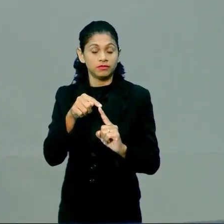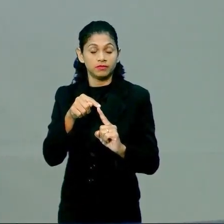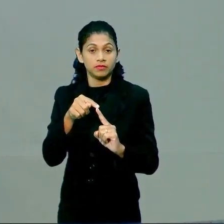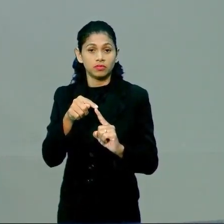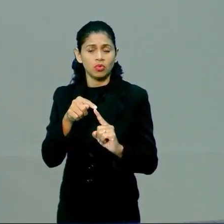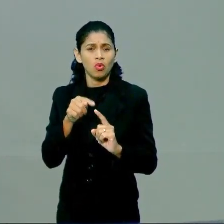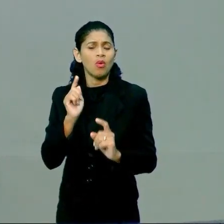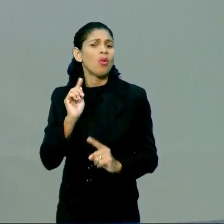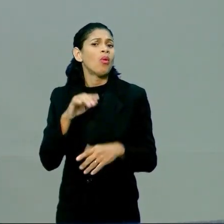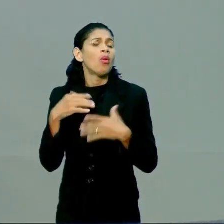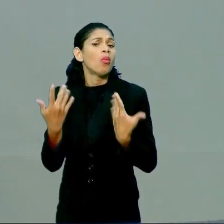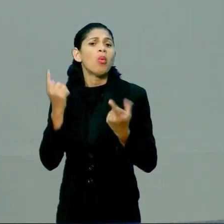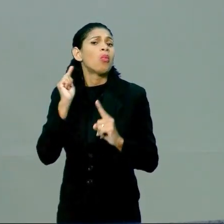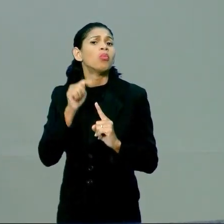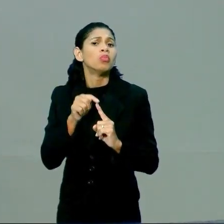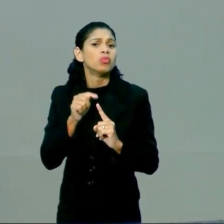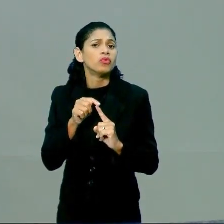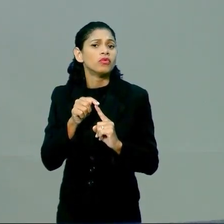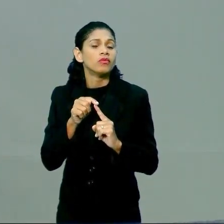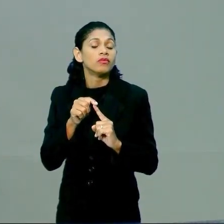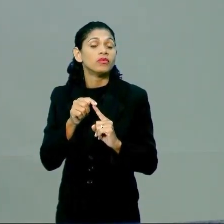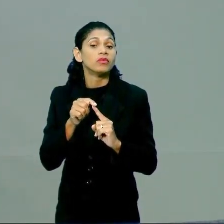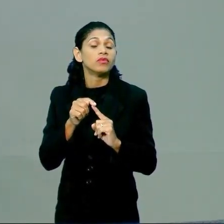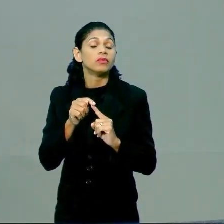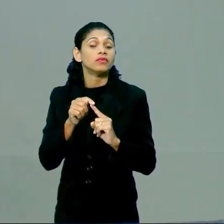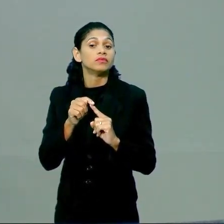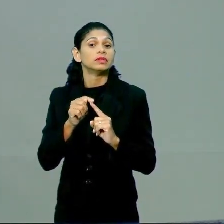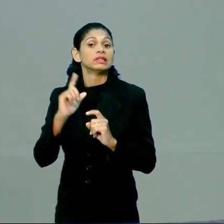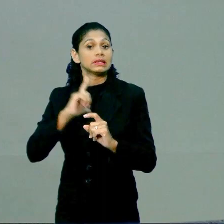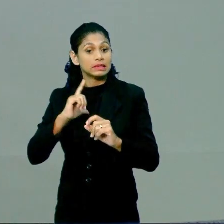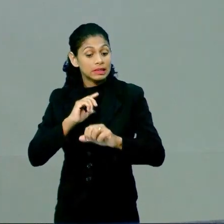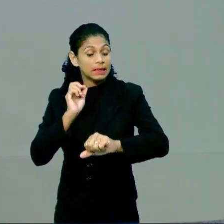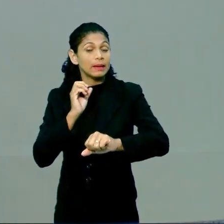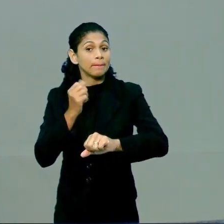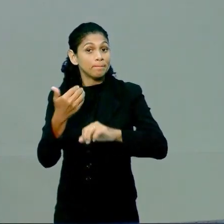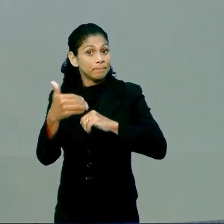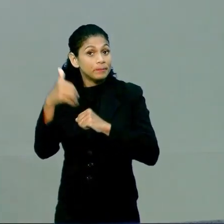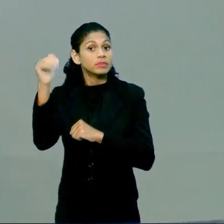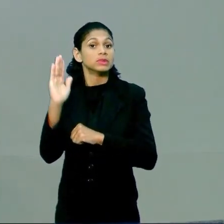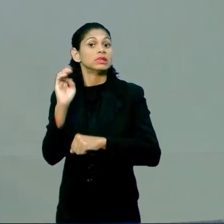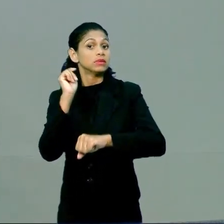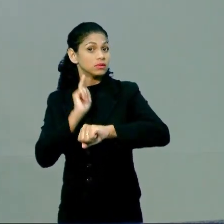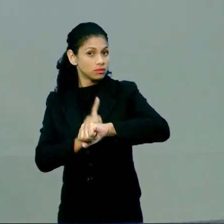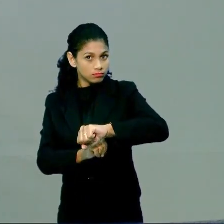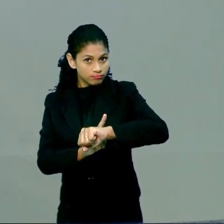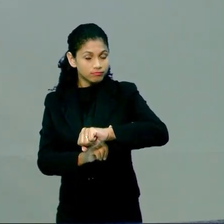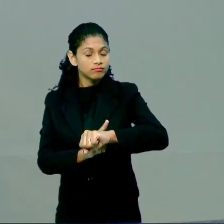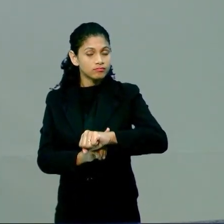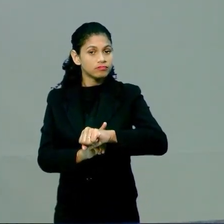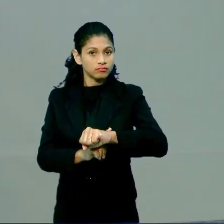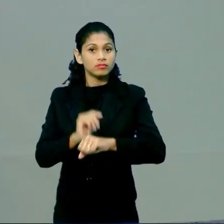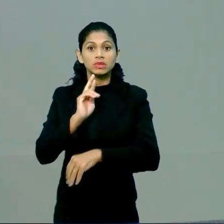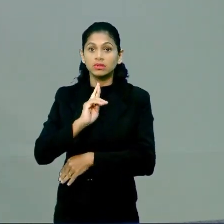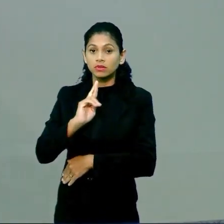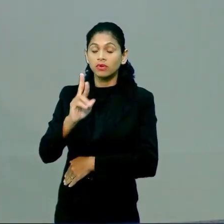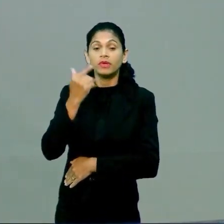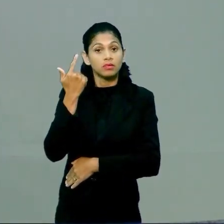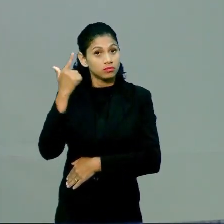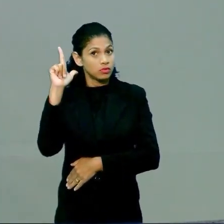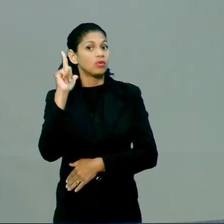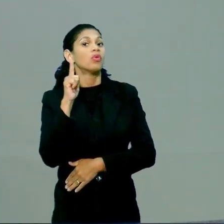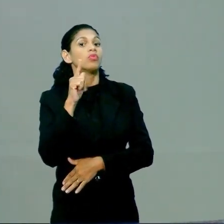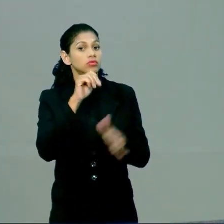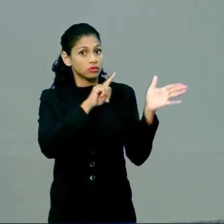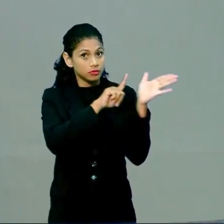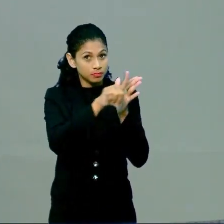né ganhar tempo ou seja você não perder tempo ser objetivo porque como eu sempre digo você tem aí